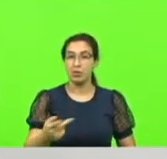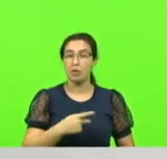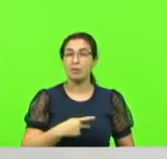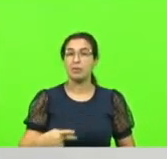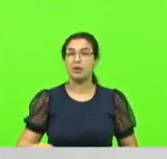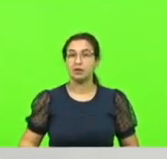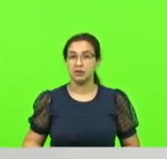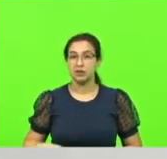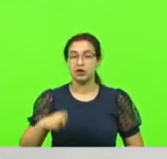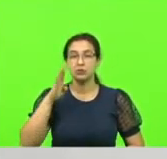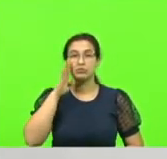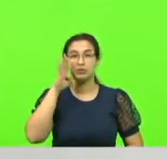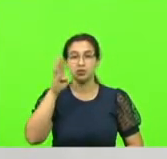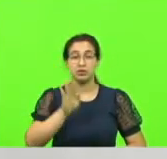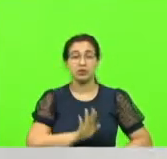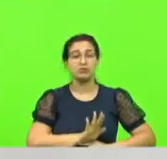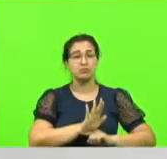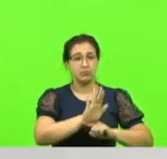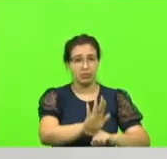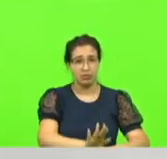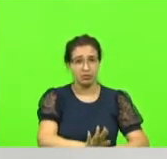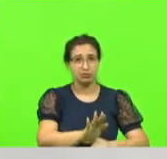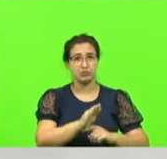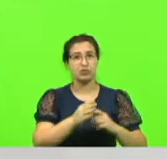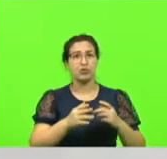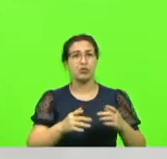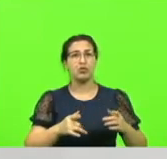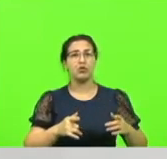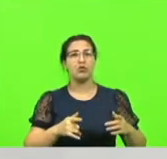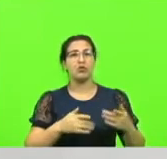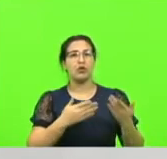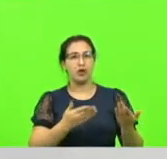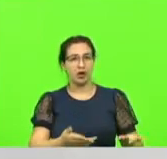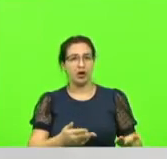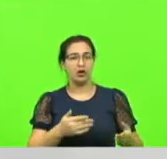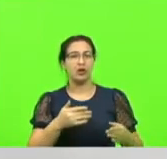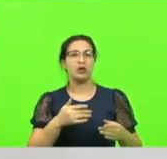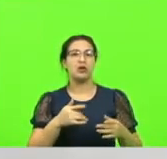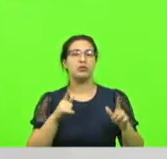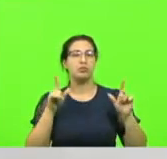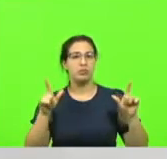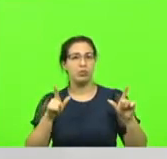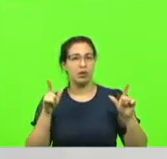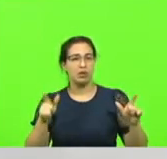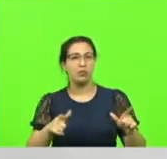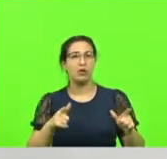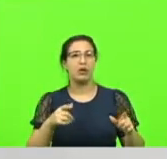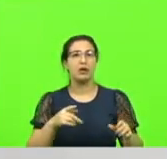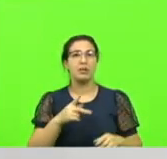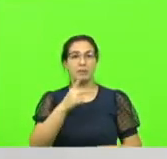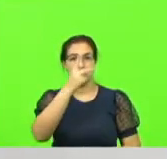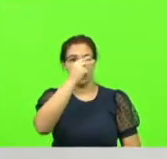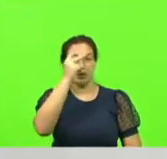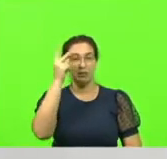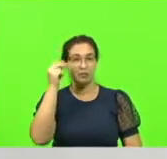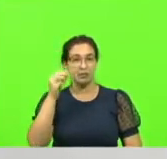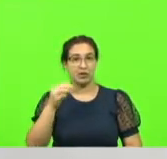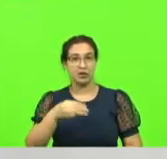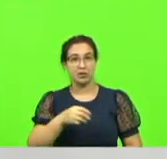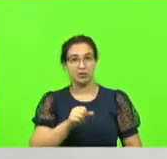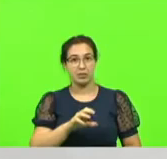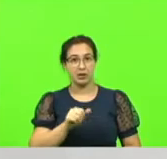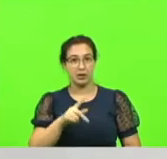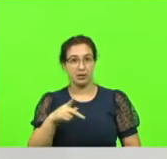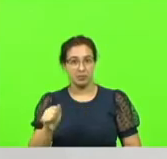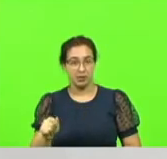foi lá e ainda ajudou na campanha do irmão dele, a prefeito de Macapá, ao qual do segundo turno